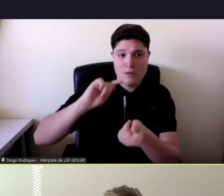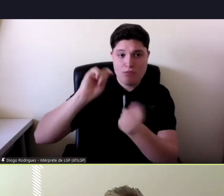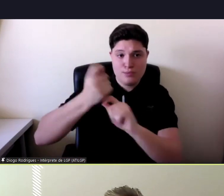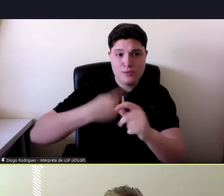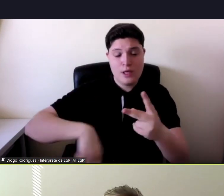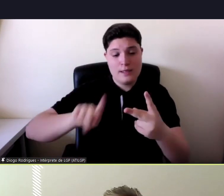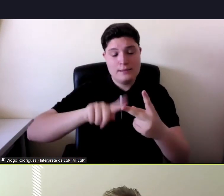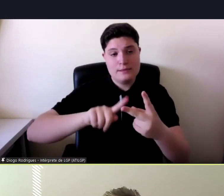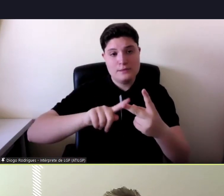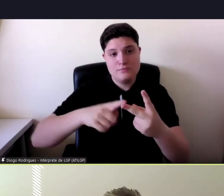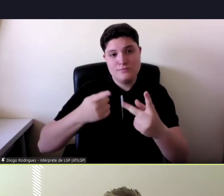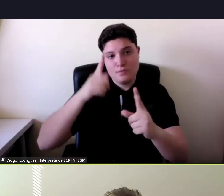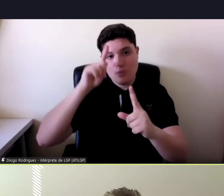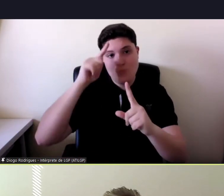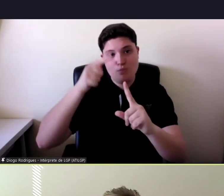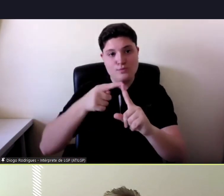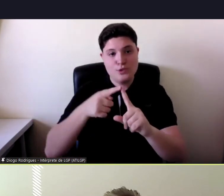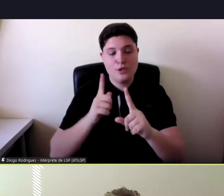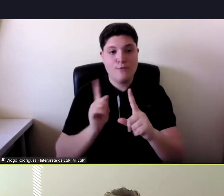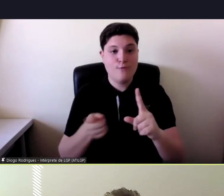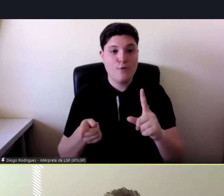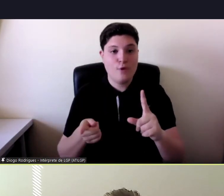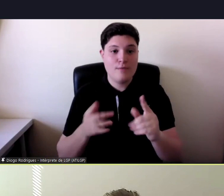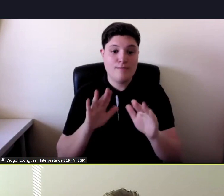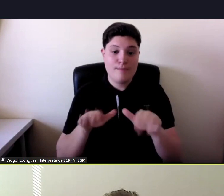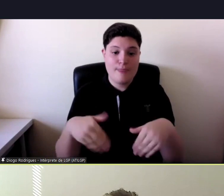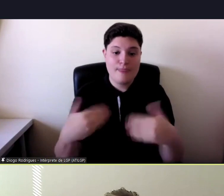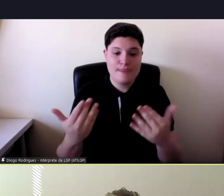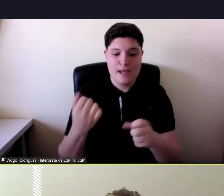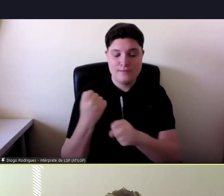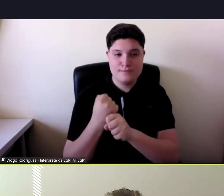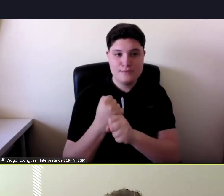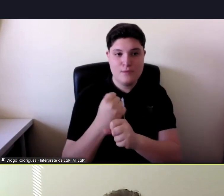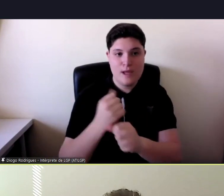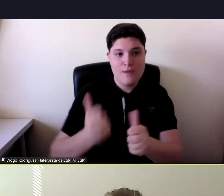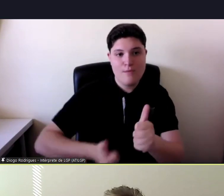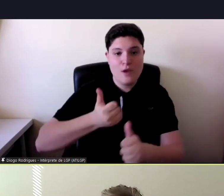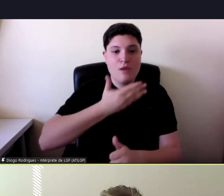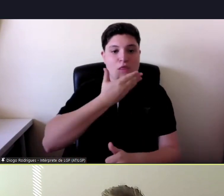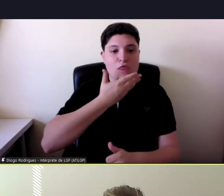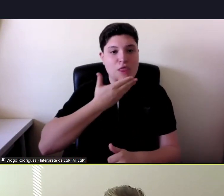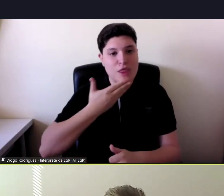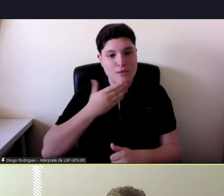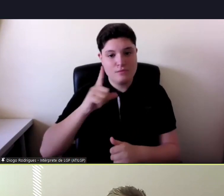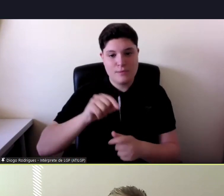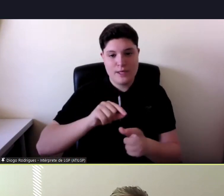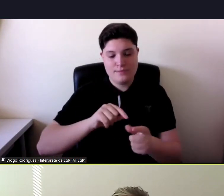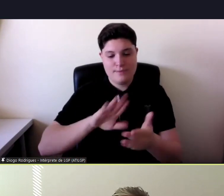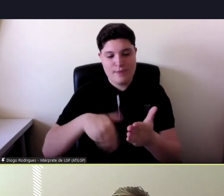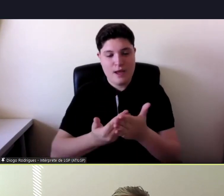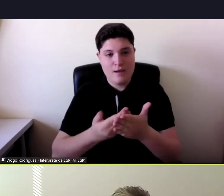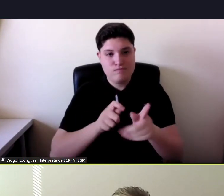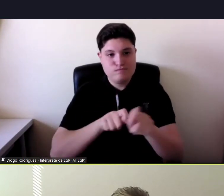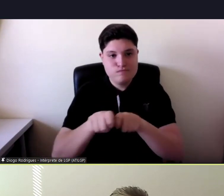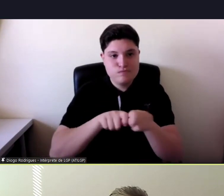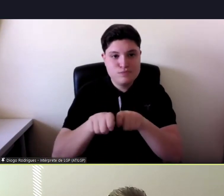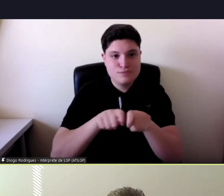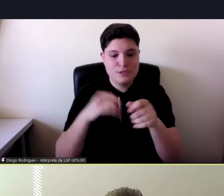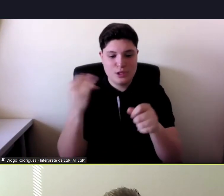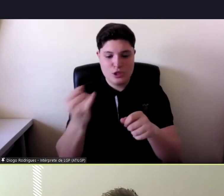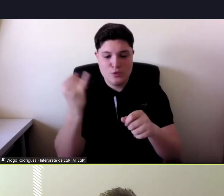transição digital naquilo que é a eficiência de trabalho e na modernização e competitividade das